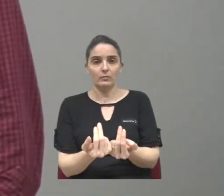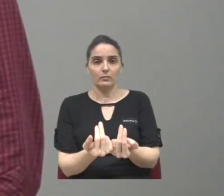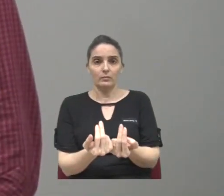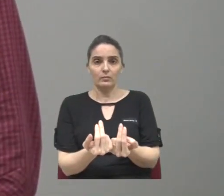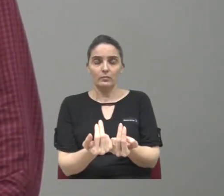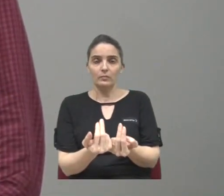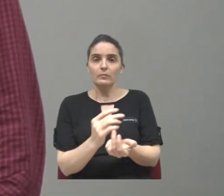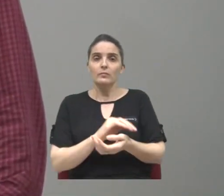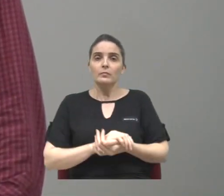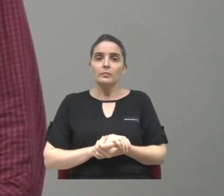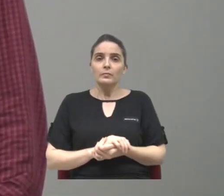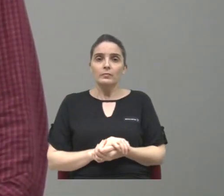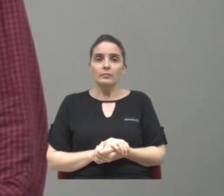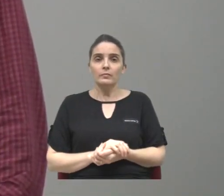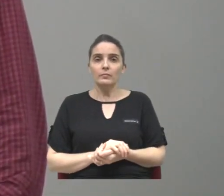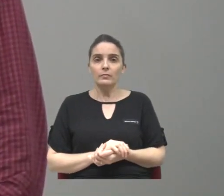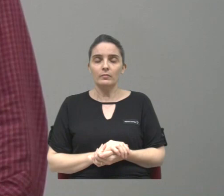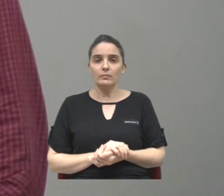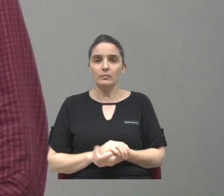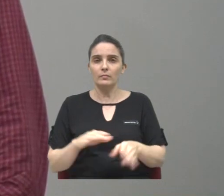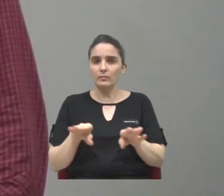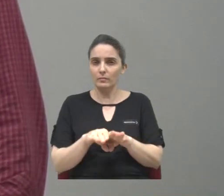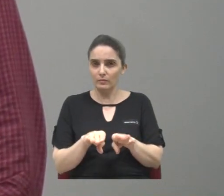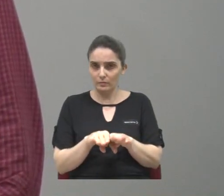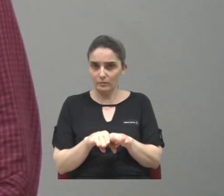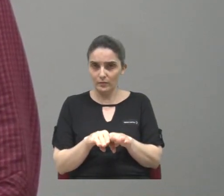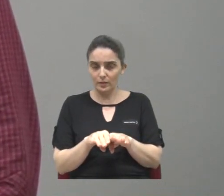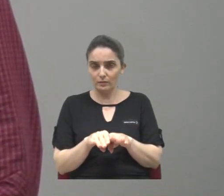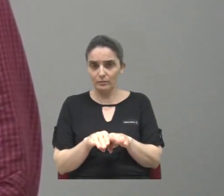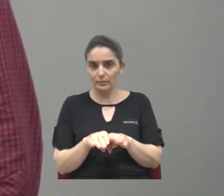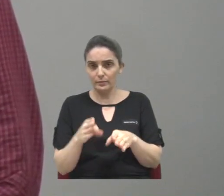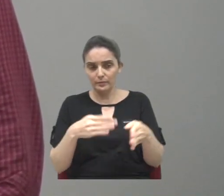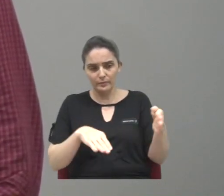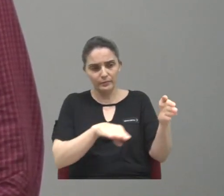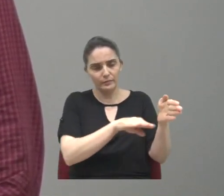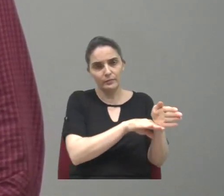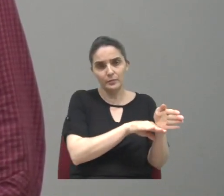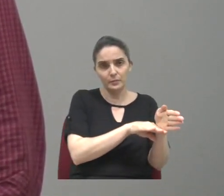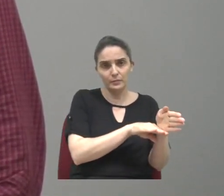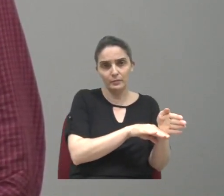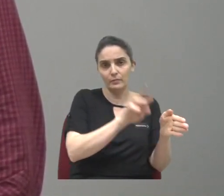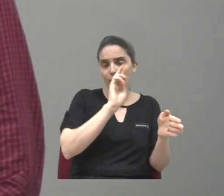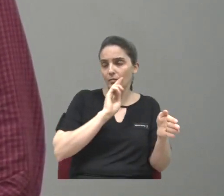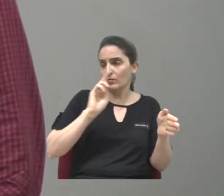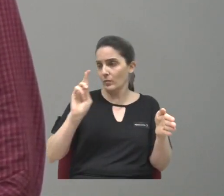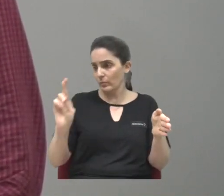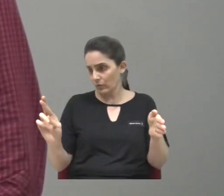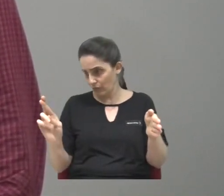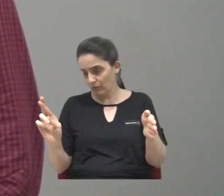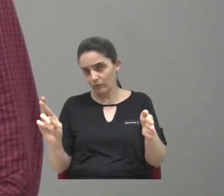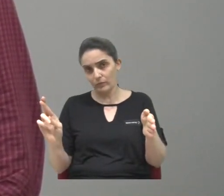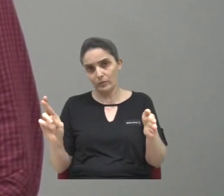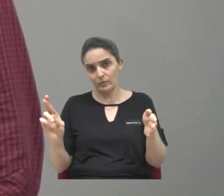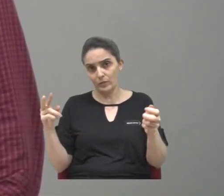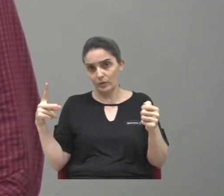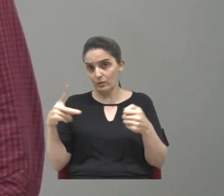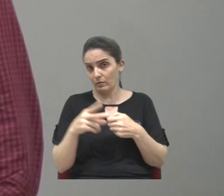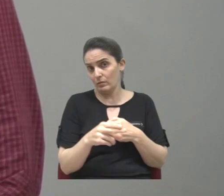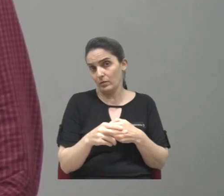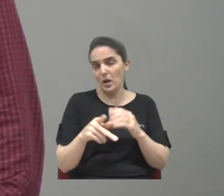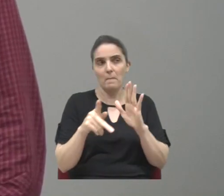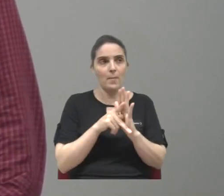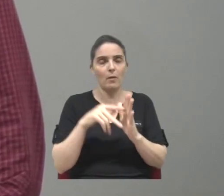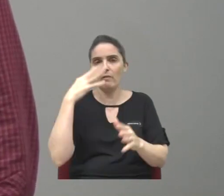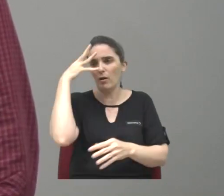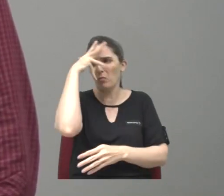presidente, chega lá, vem com a resposta que a cirurgia ela é estética, né? Ninguém